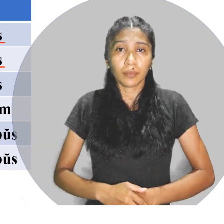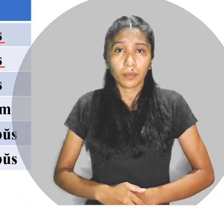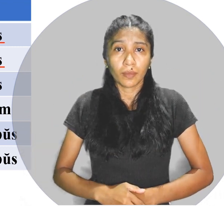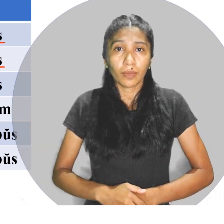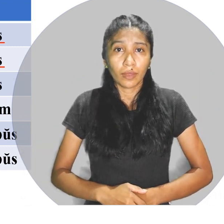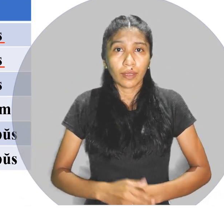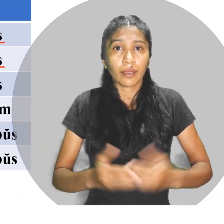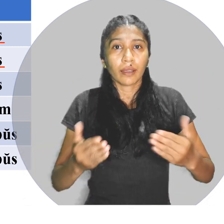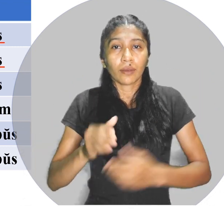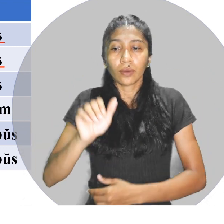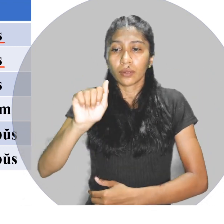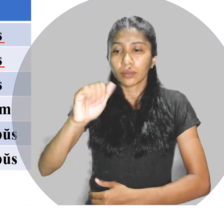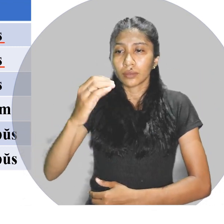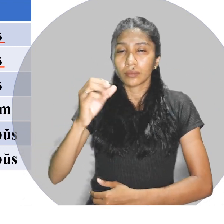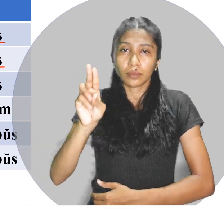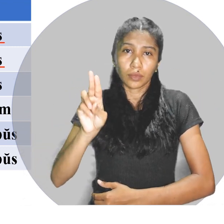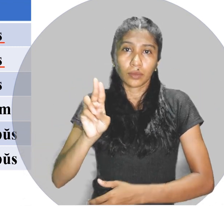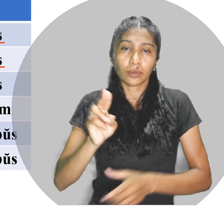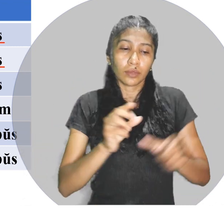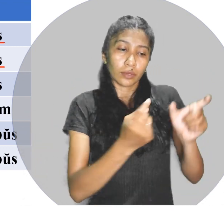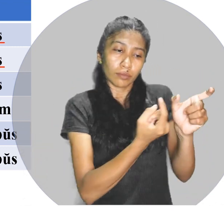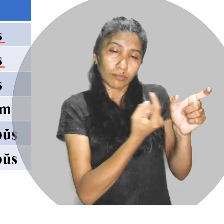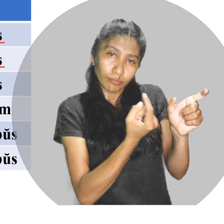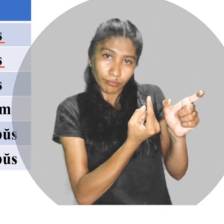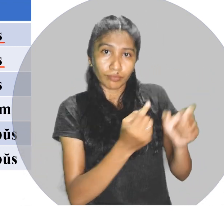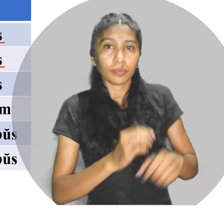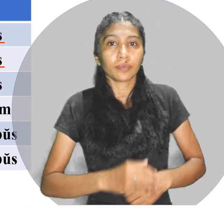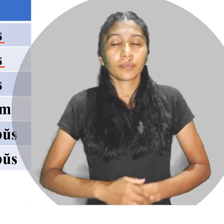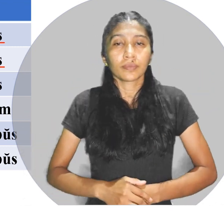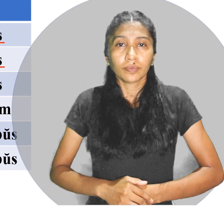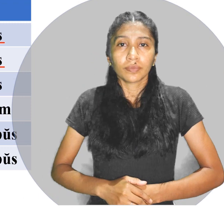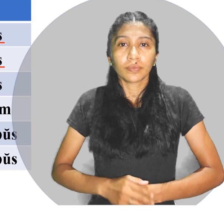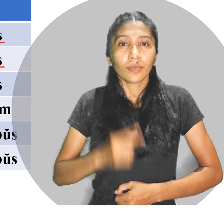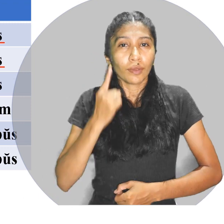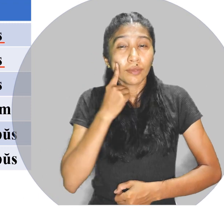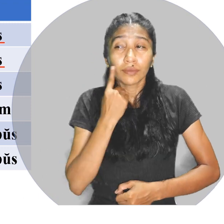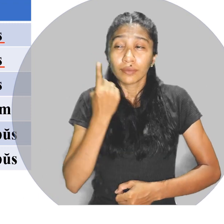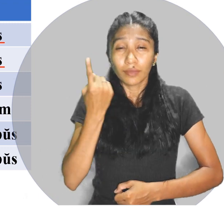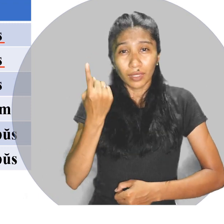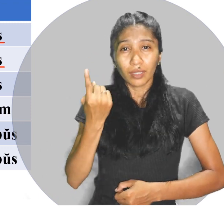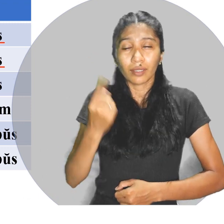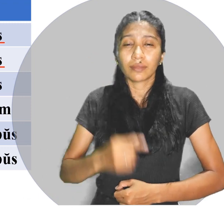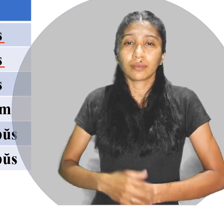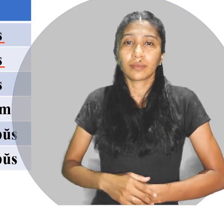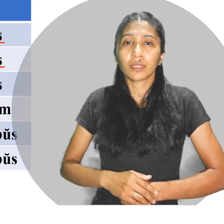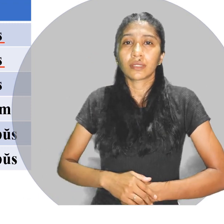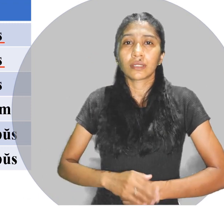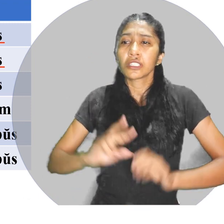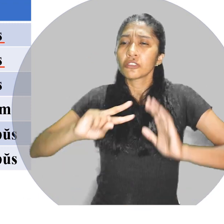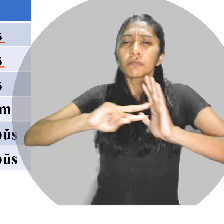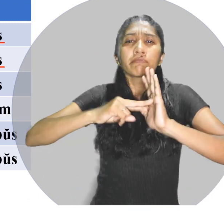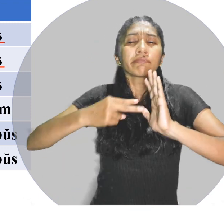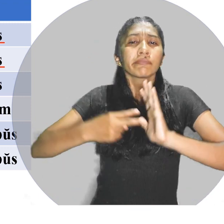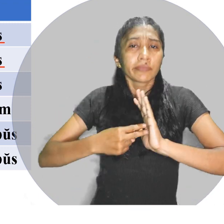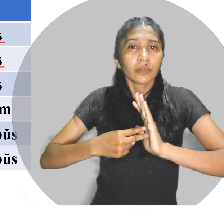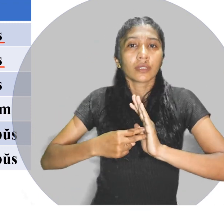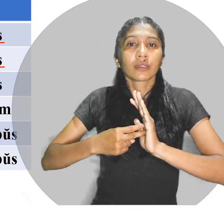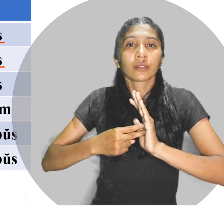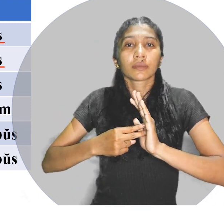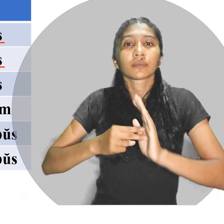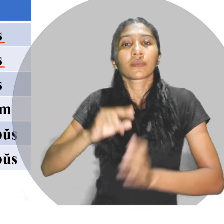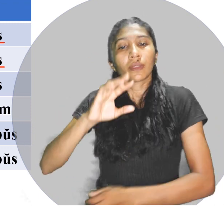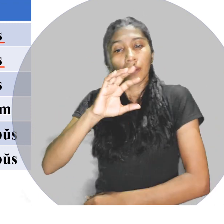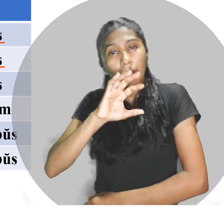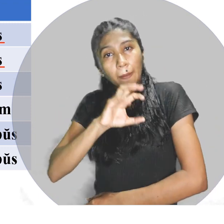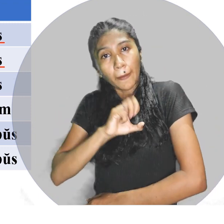Vamos ao acusativo singular, regen. Regen amamos, ou seja, amamos